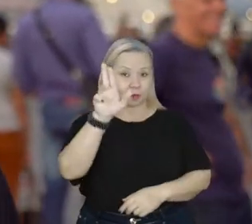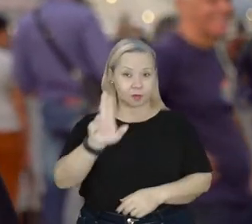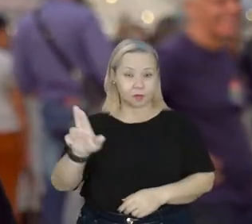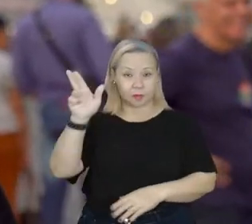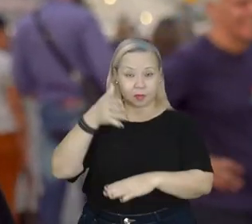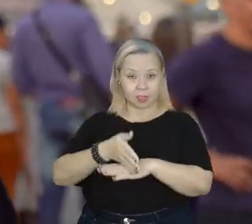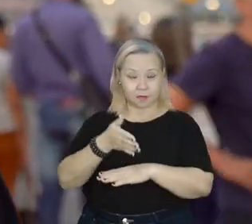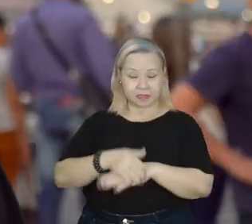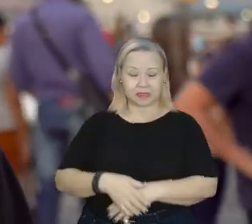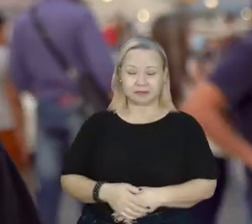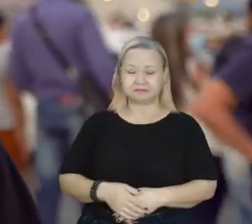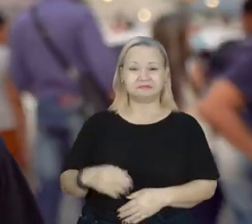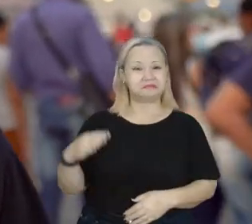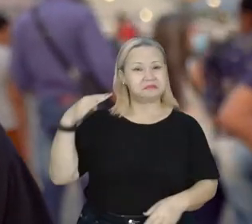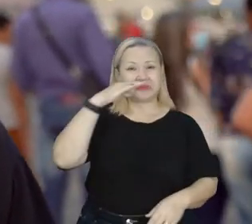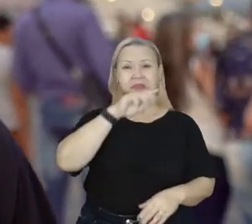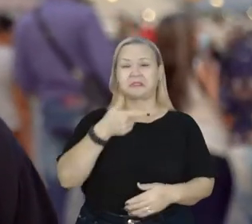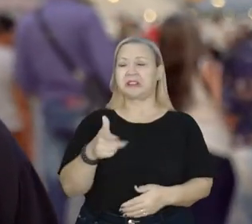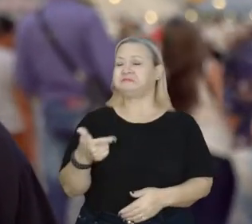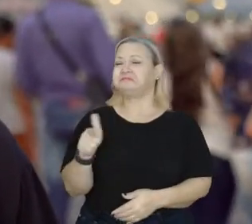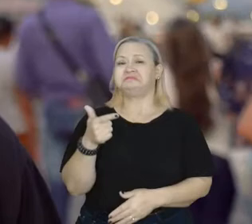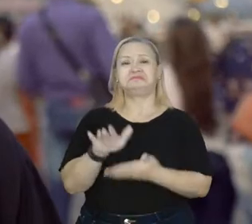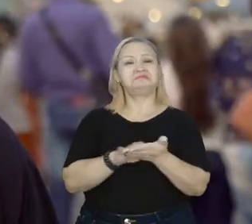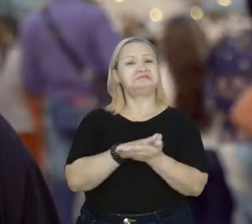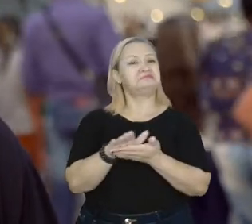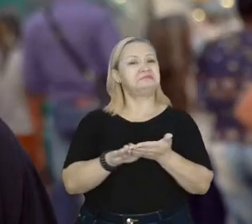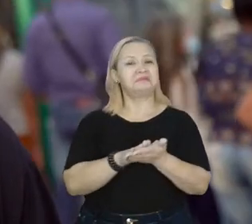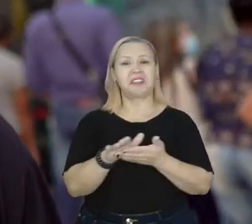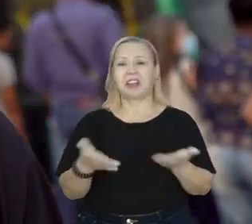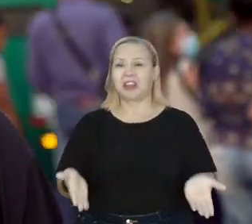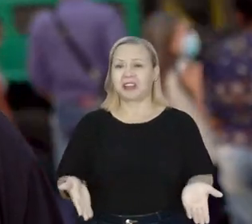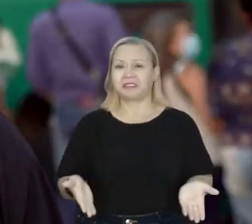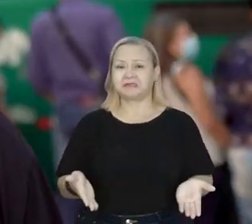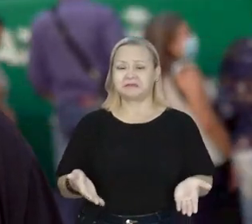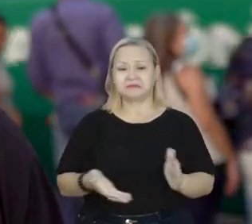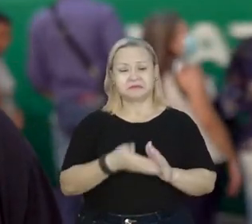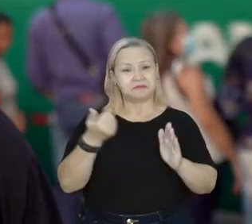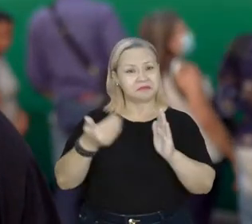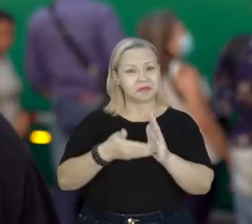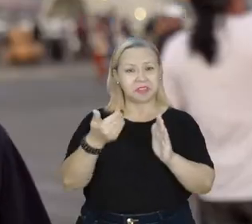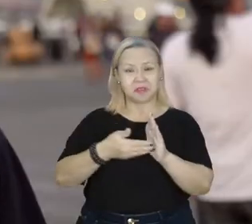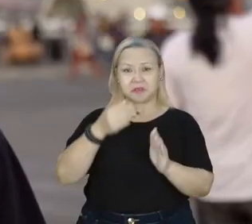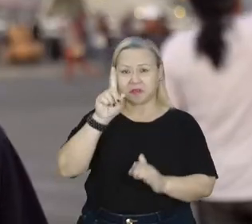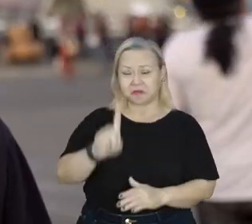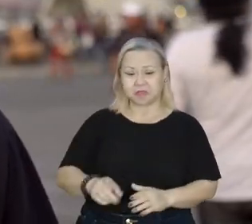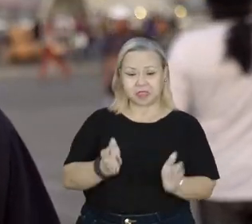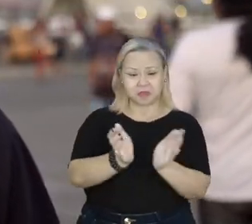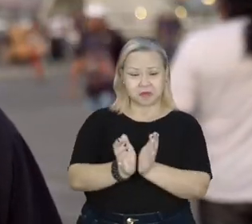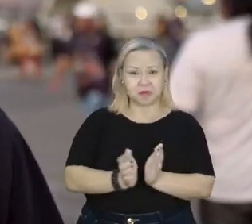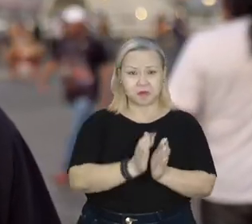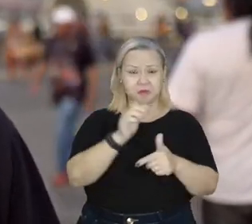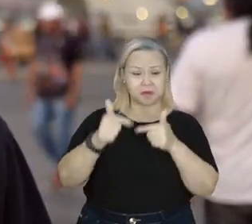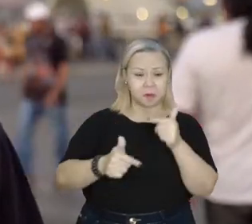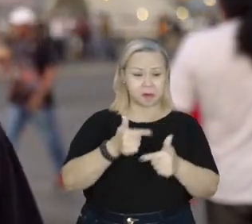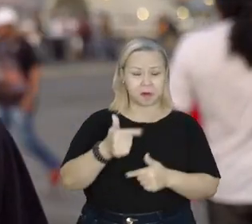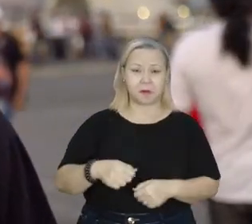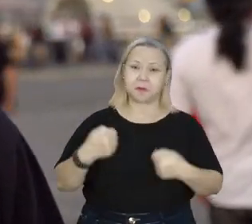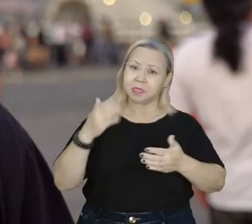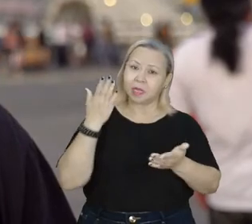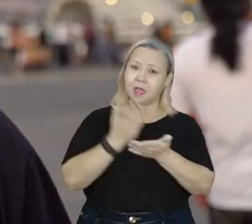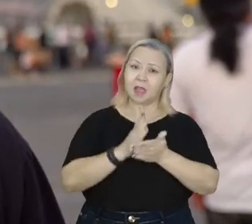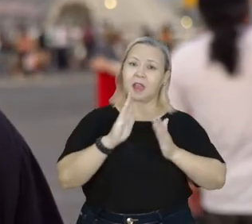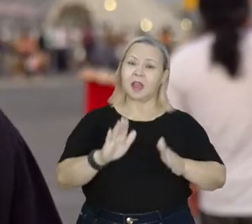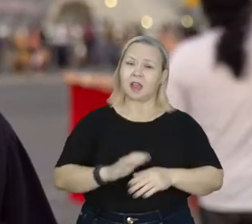um passo adiante sequer, muito pelo contrário, desconstruiu todos os direitos da classe trabalhadora, né? Temos que acabar com o